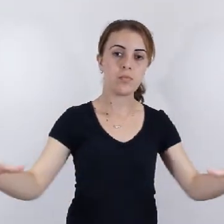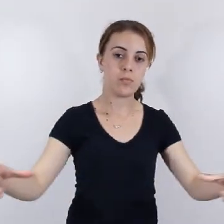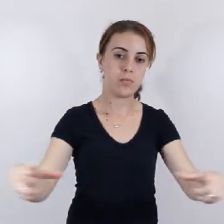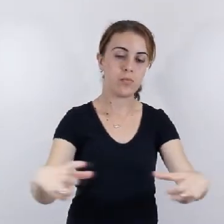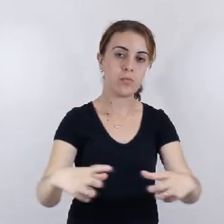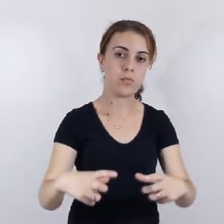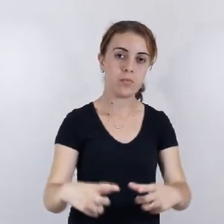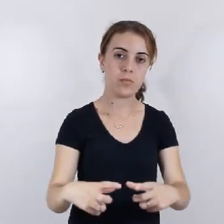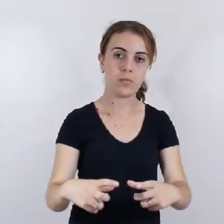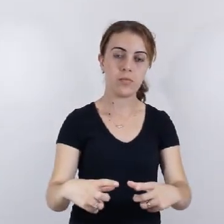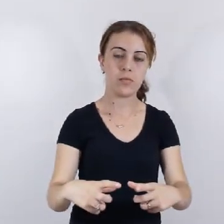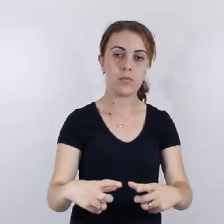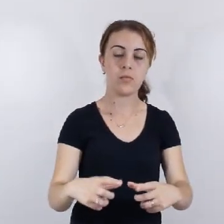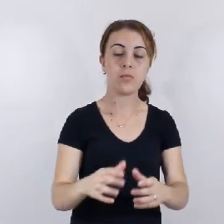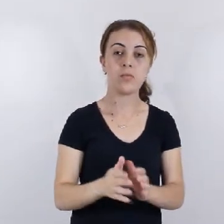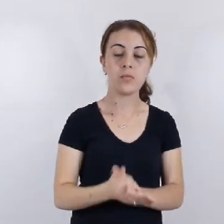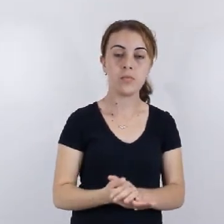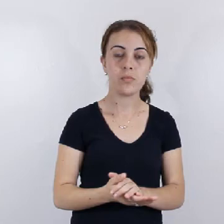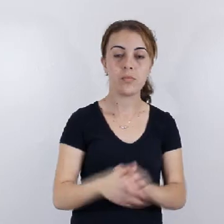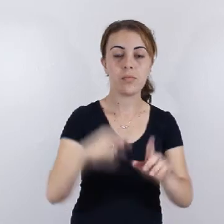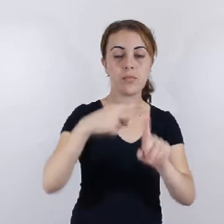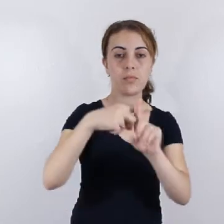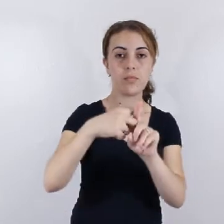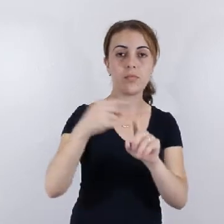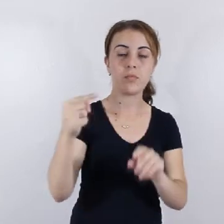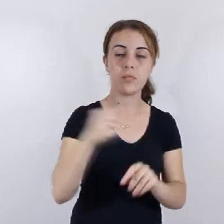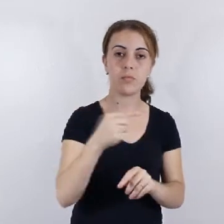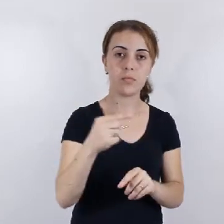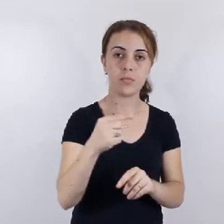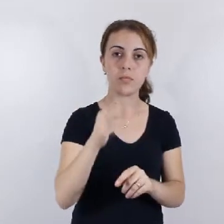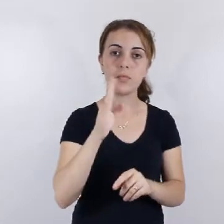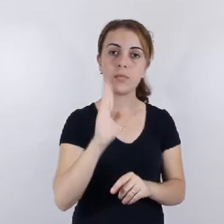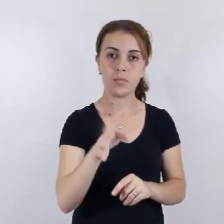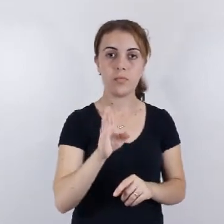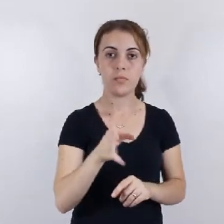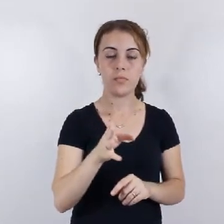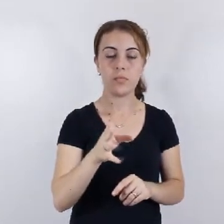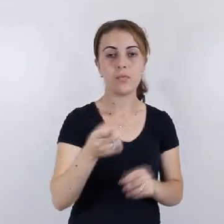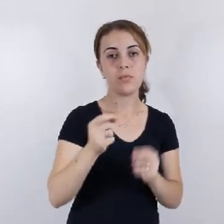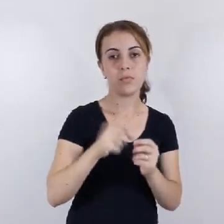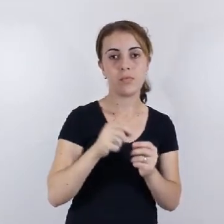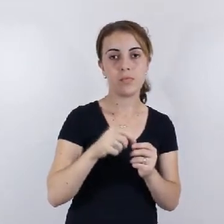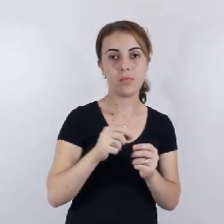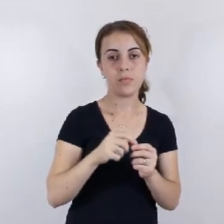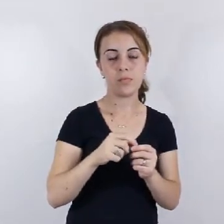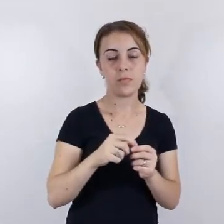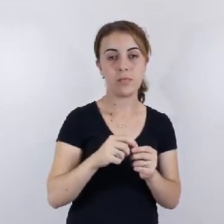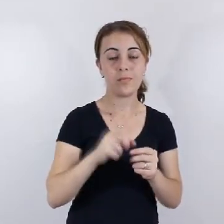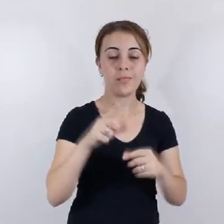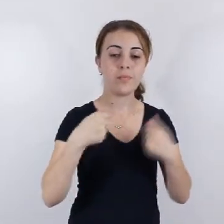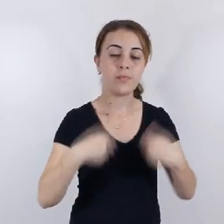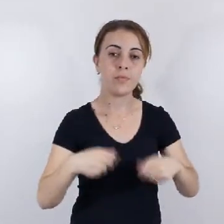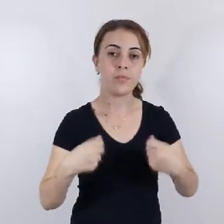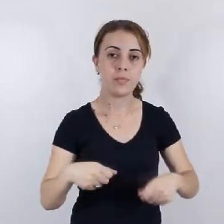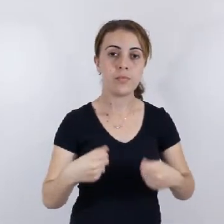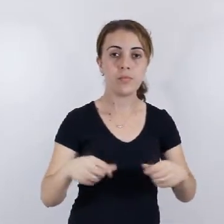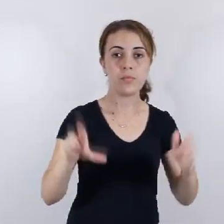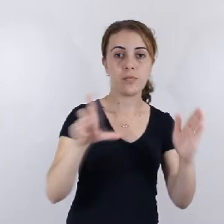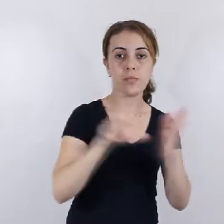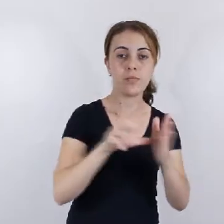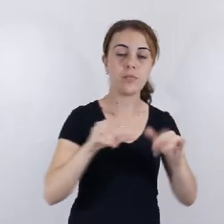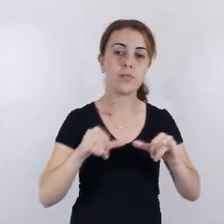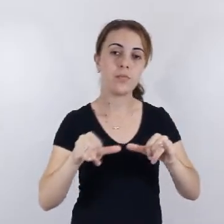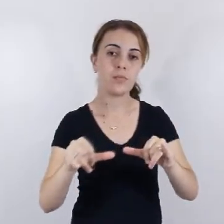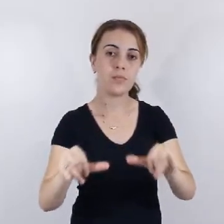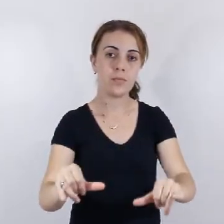números negativos inteiros. Os sinais de positivo e negativo começaram a ser utilizados quando